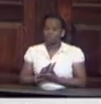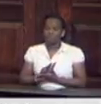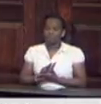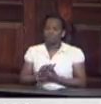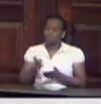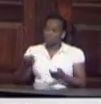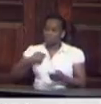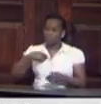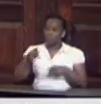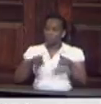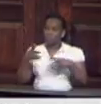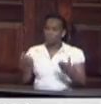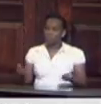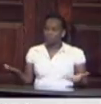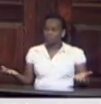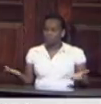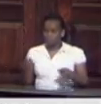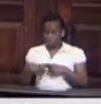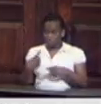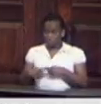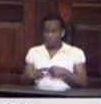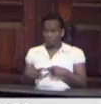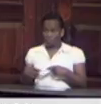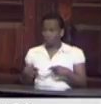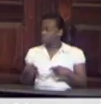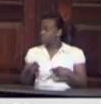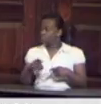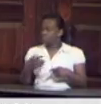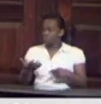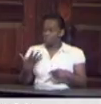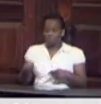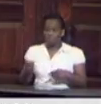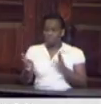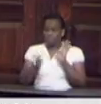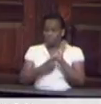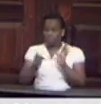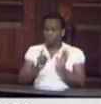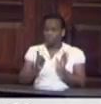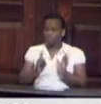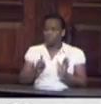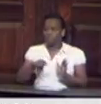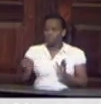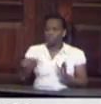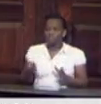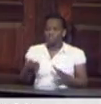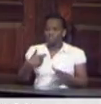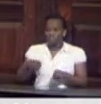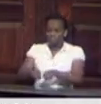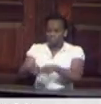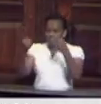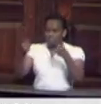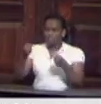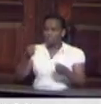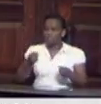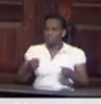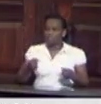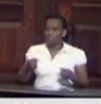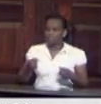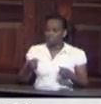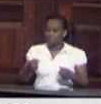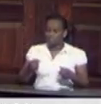eu sou populista, porque não admito que nós vamos legislar